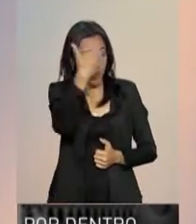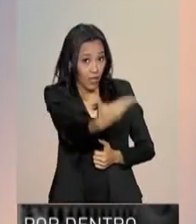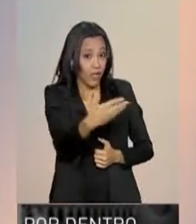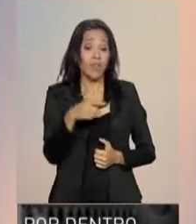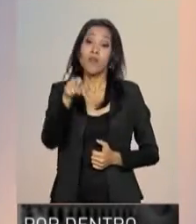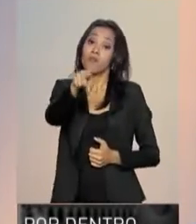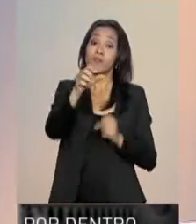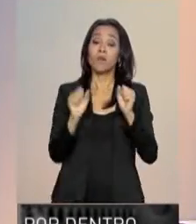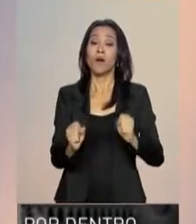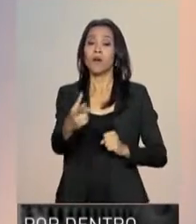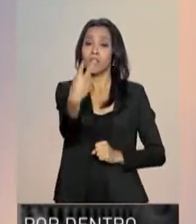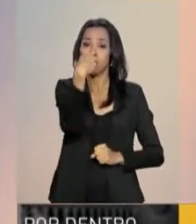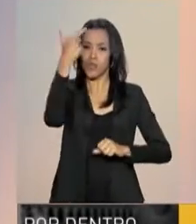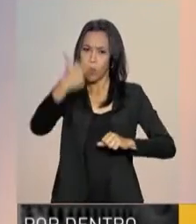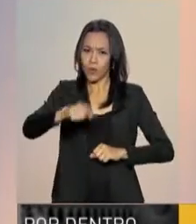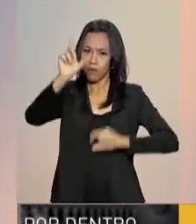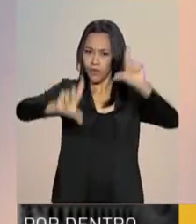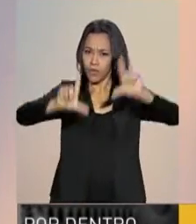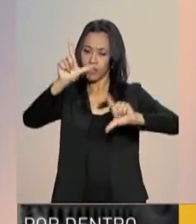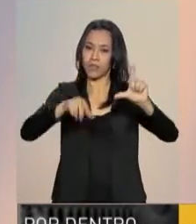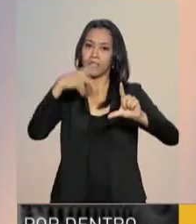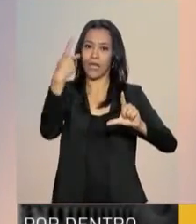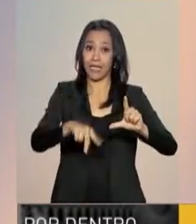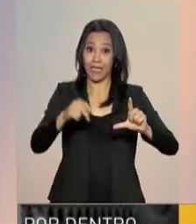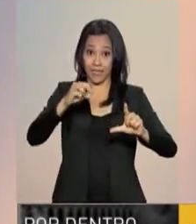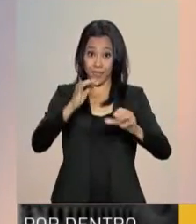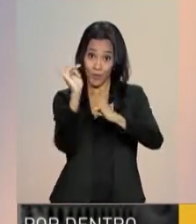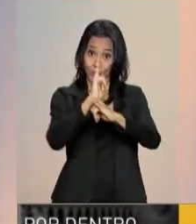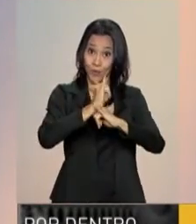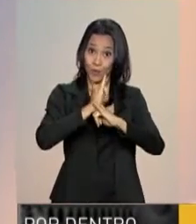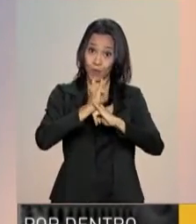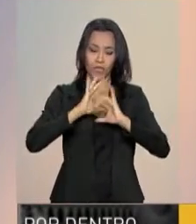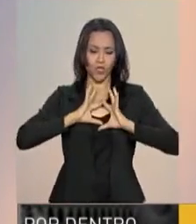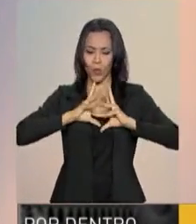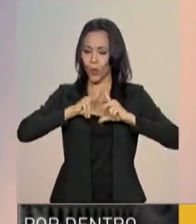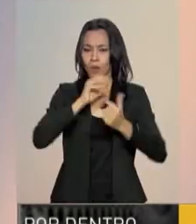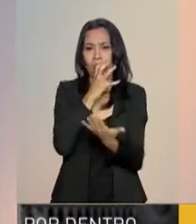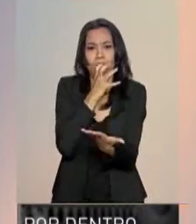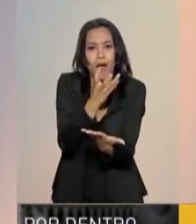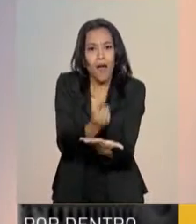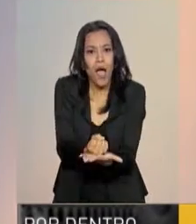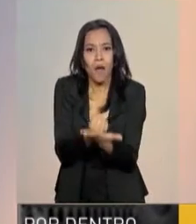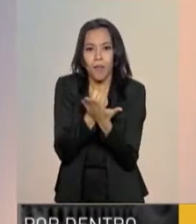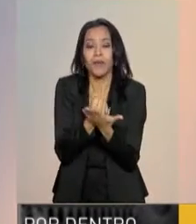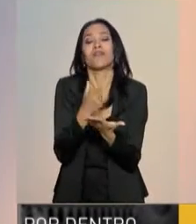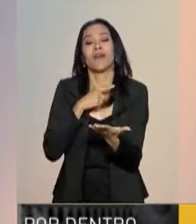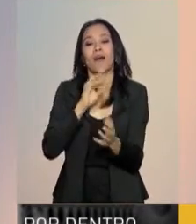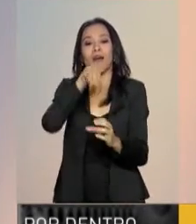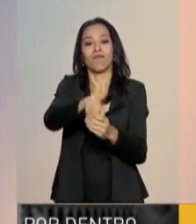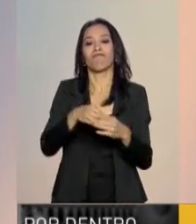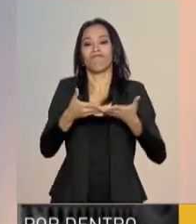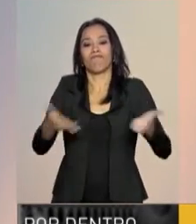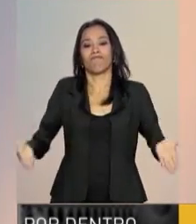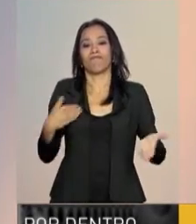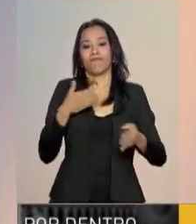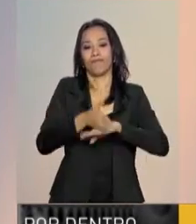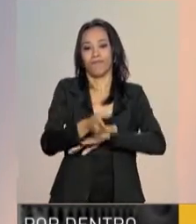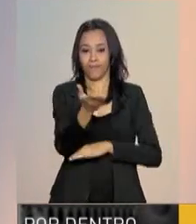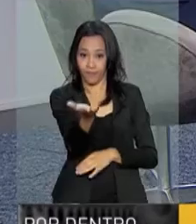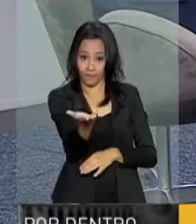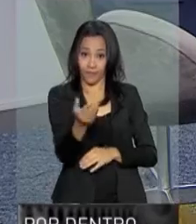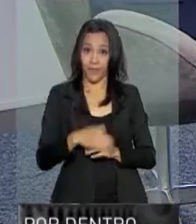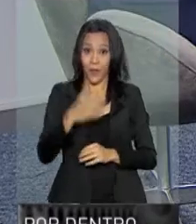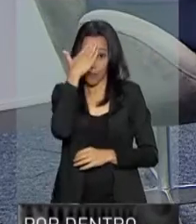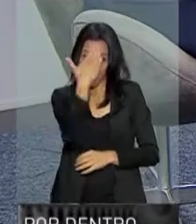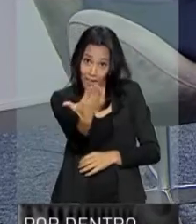bem você pode rever o programa no canal da TV NBR no YouTube e o áudio completo também está disponível no site da rede nacional de